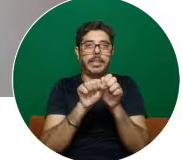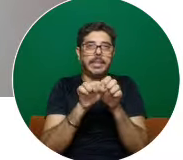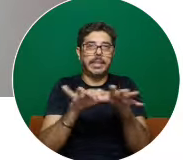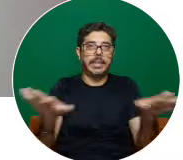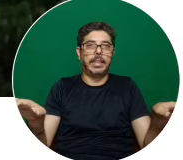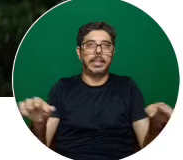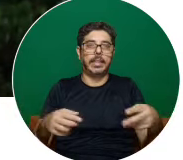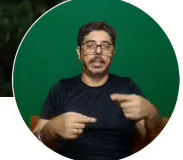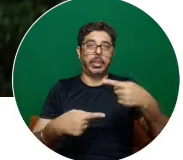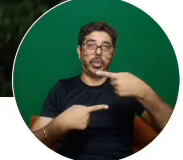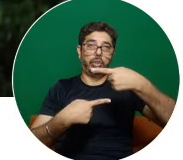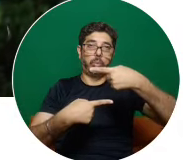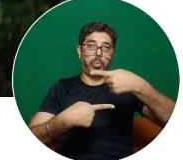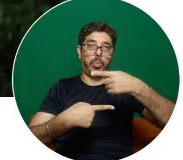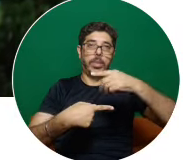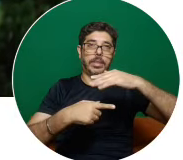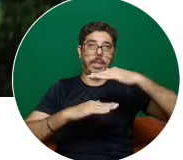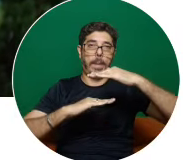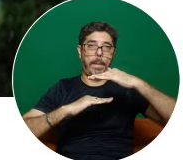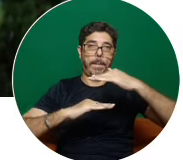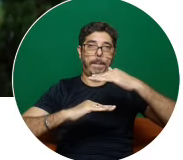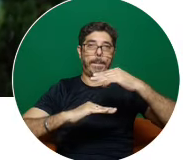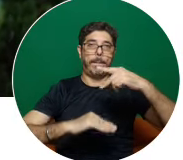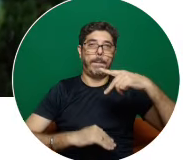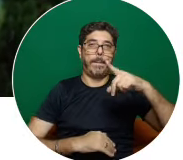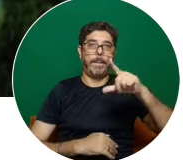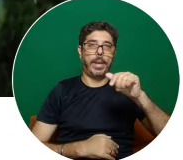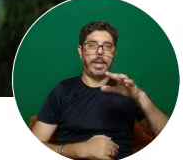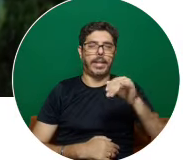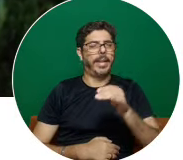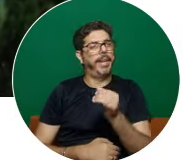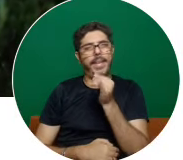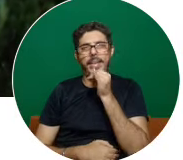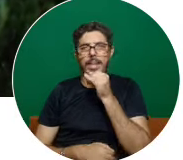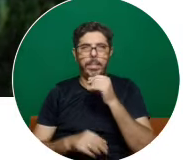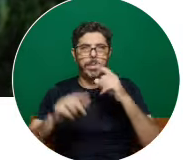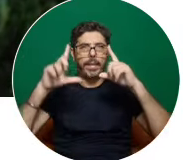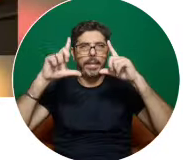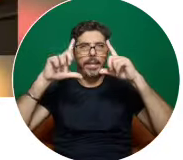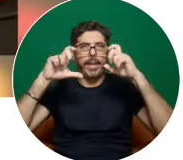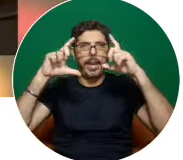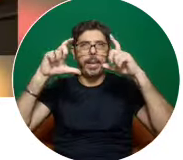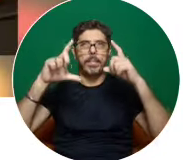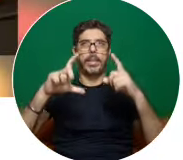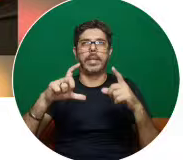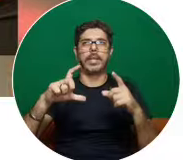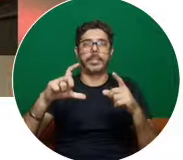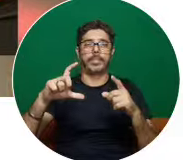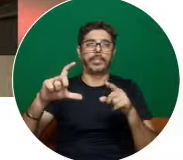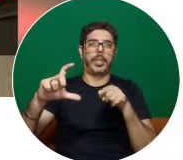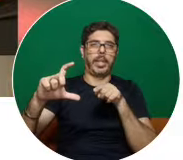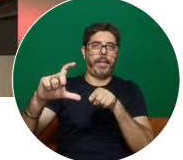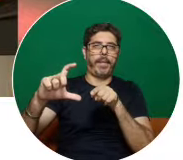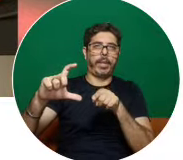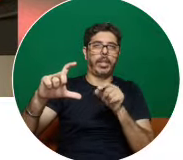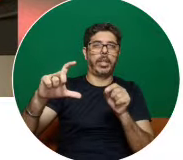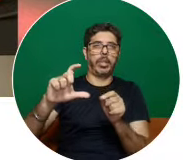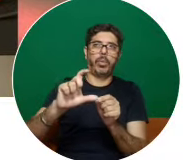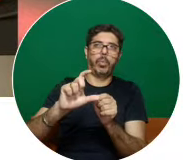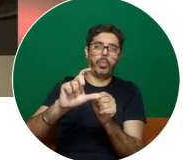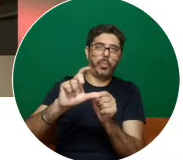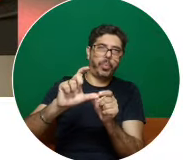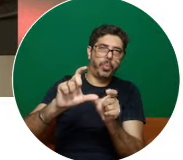placas novamente. Consideremos novamente o capacitor da câmera fotográfica. A primeira coisa que a câmera faz é